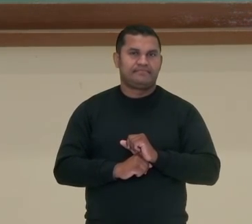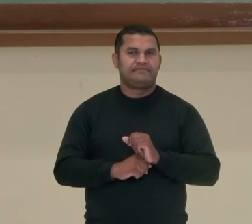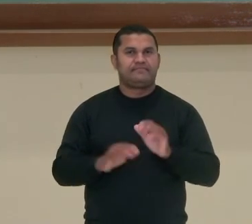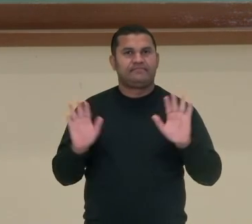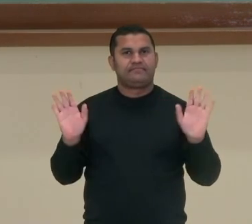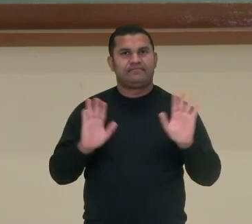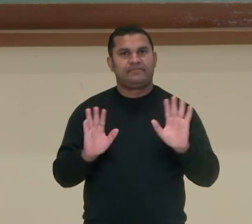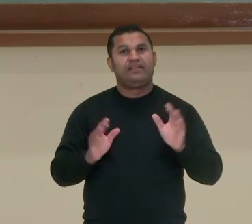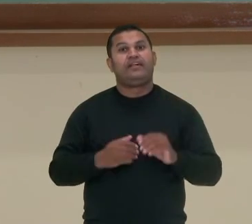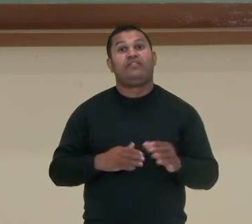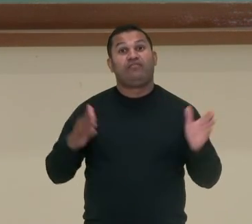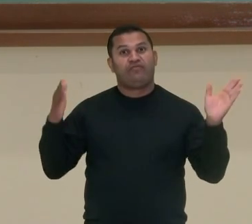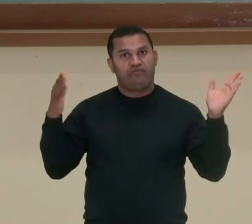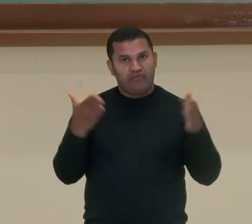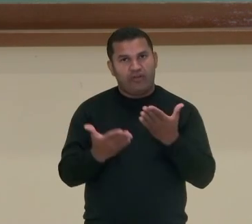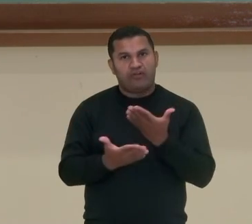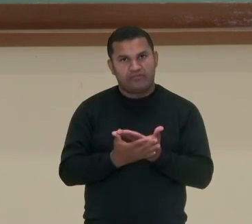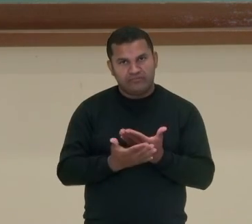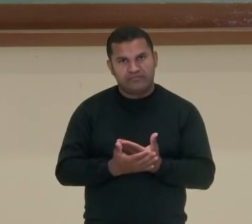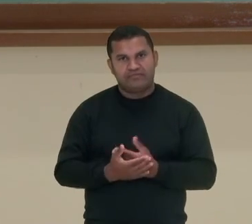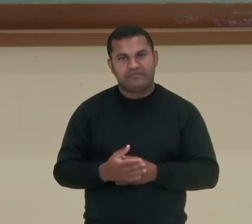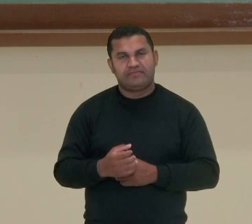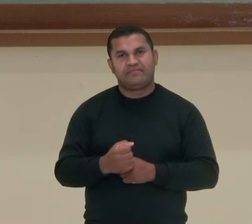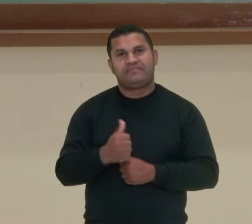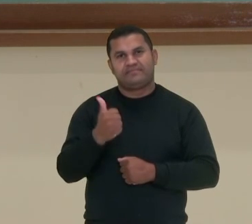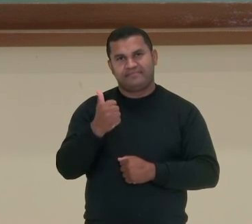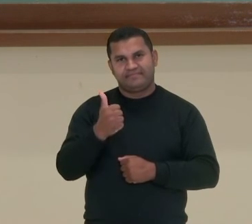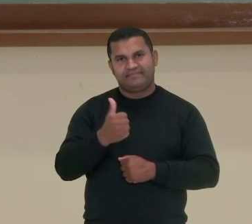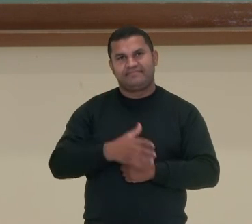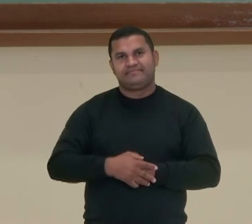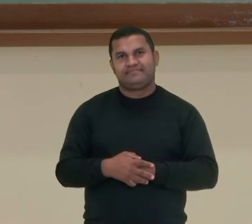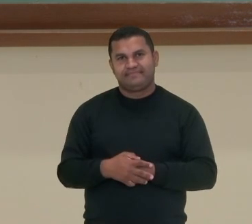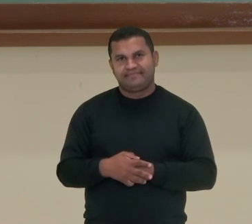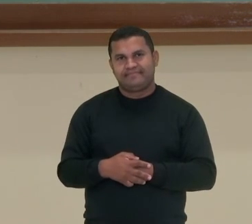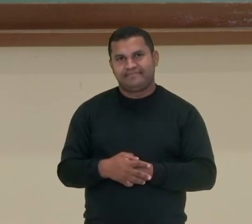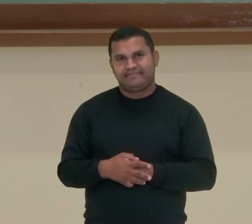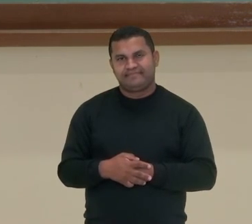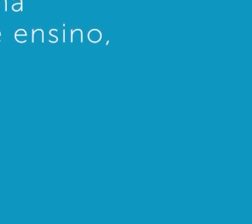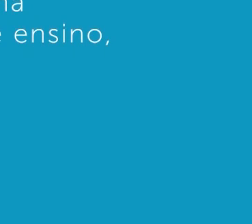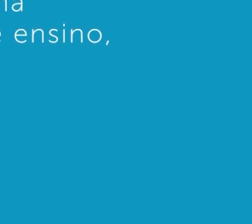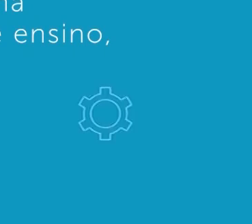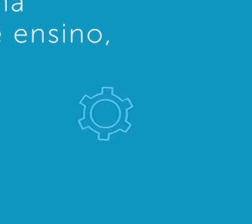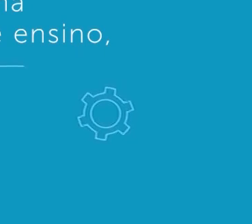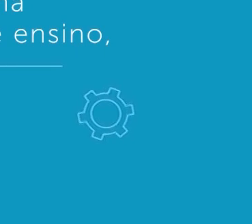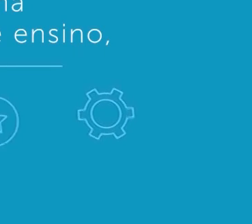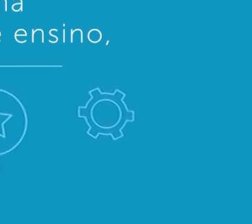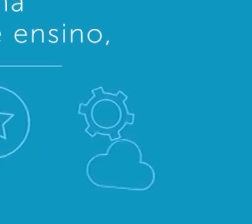lá? Foco nos estudos aí, força, fé no coração. Até a próxima. Valeu!